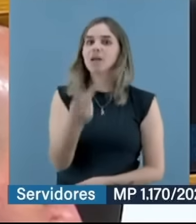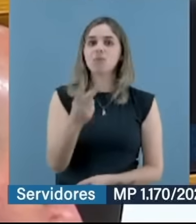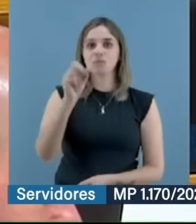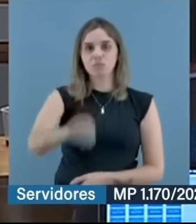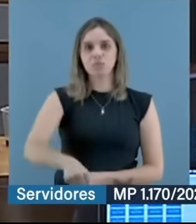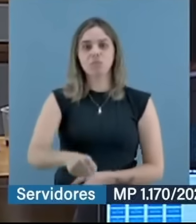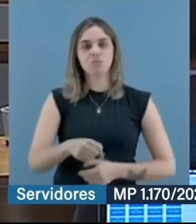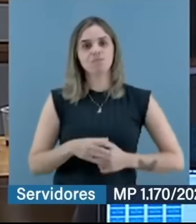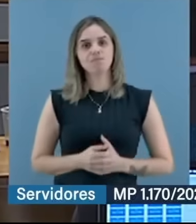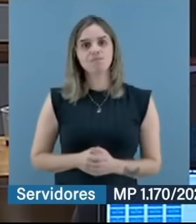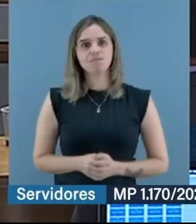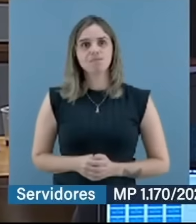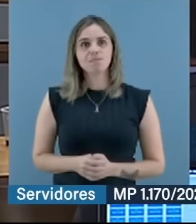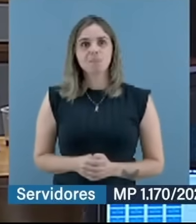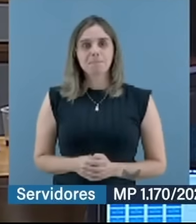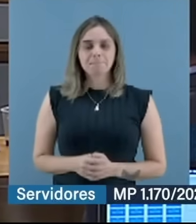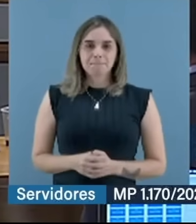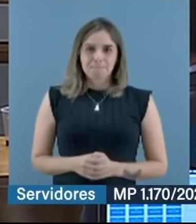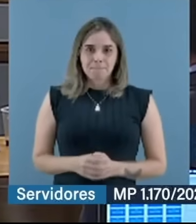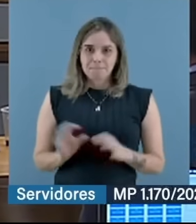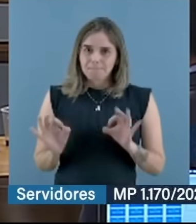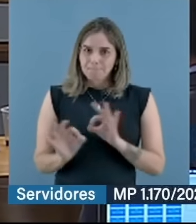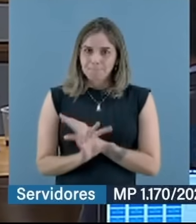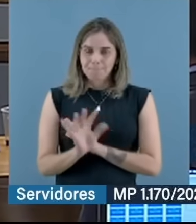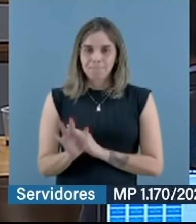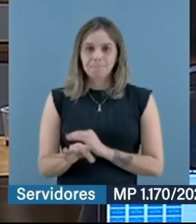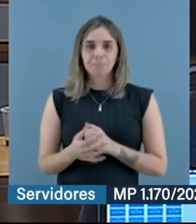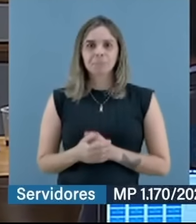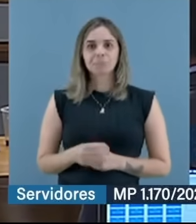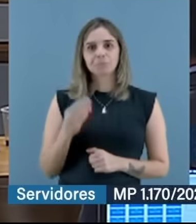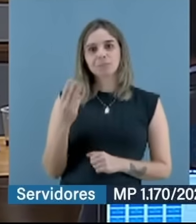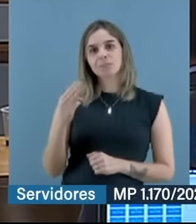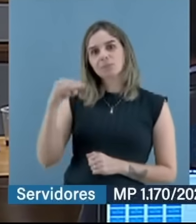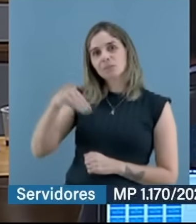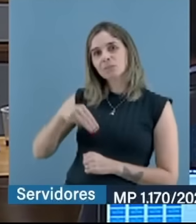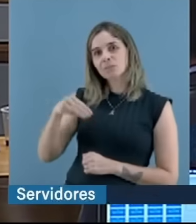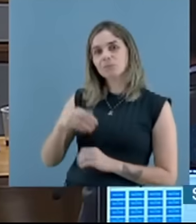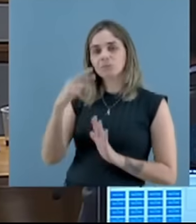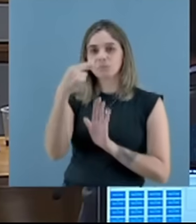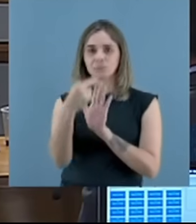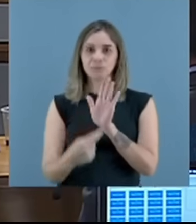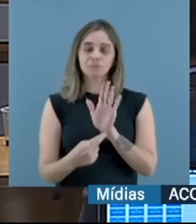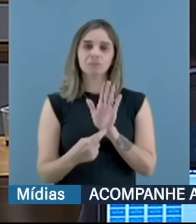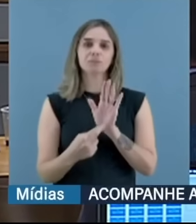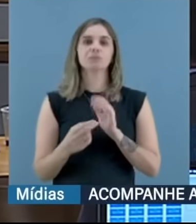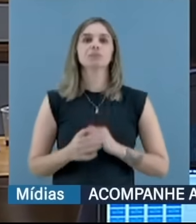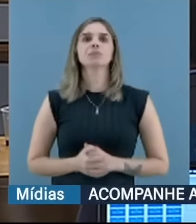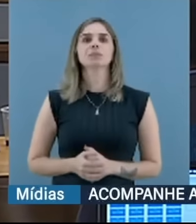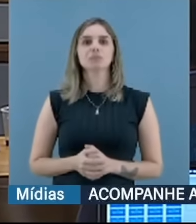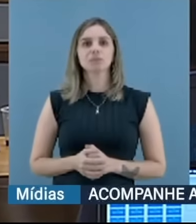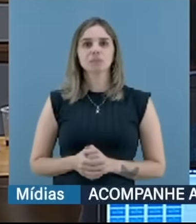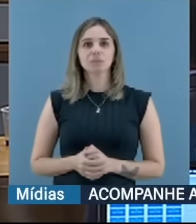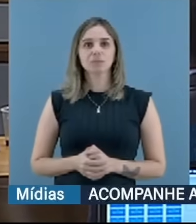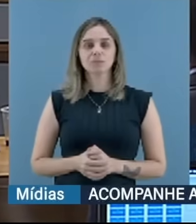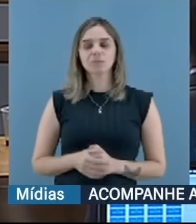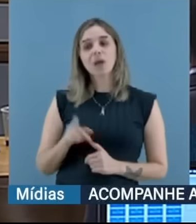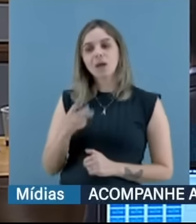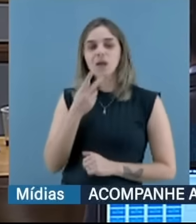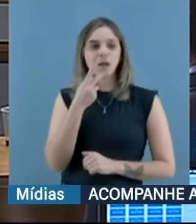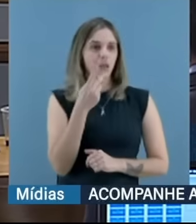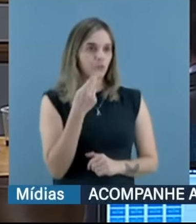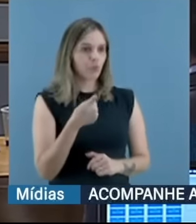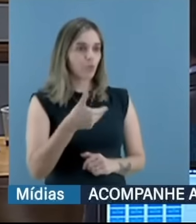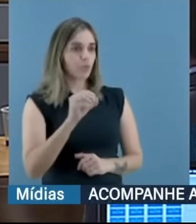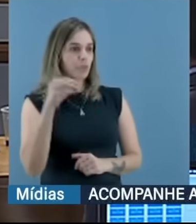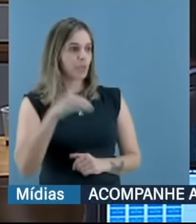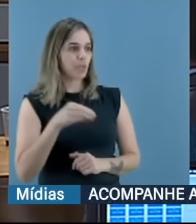presidente. Vou passar a palavra aqui por 3 minutos para a relatora, já que ela foi citada. Presidente, ele falou 10 minutos, a meu respeito. Não, a senhora